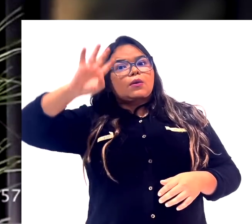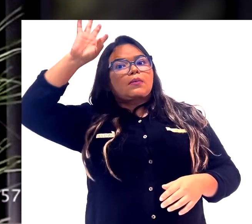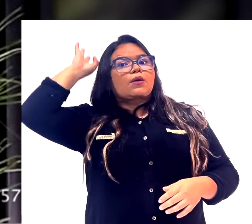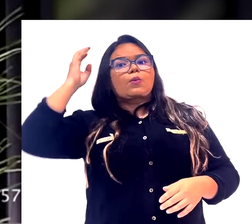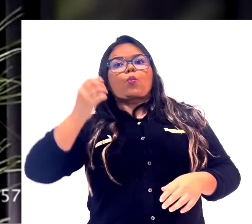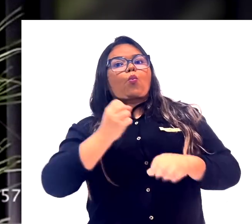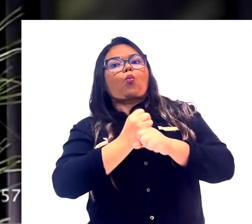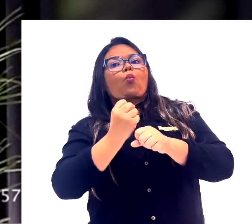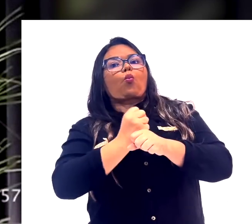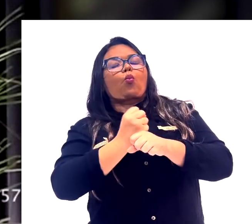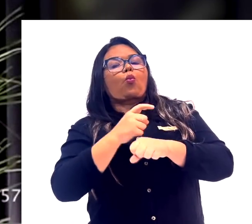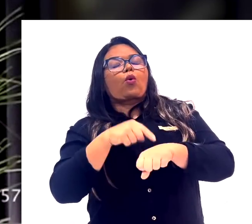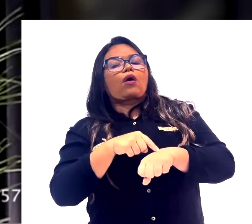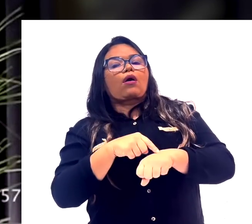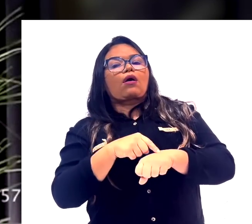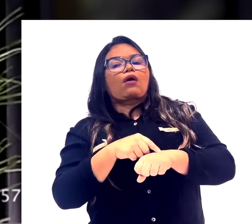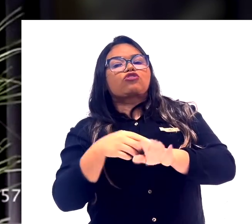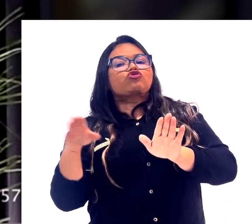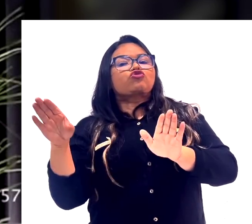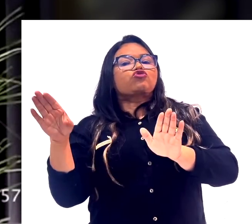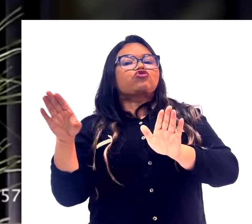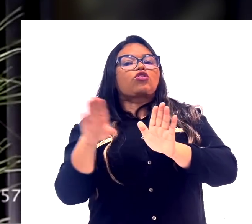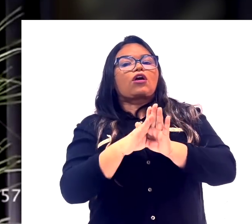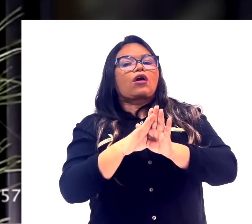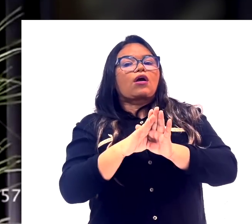Até que venha o ancião de dias.